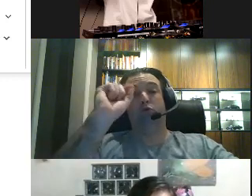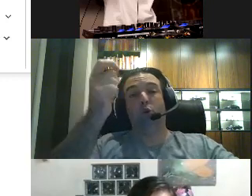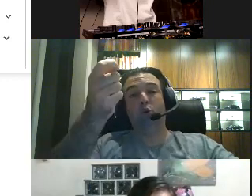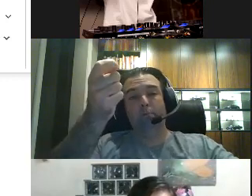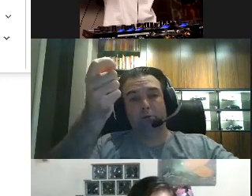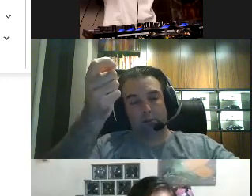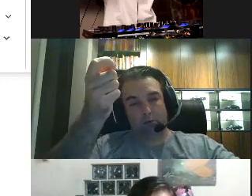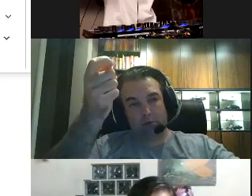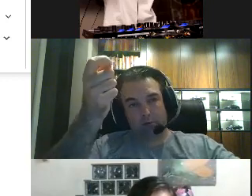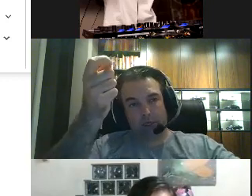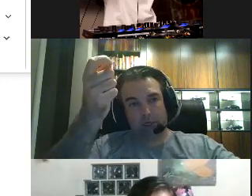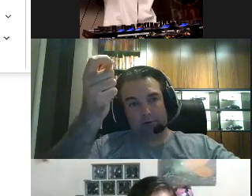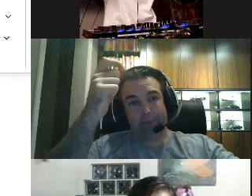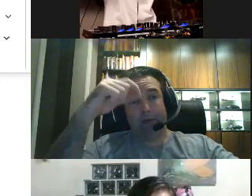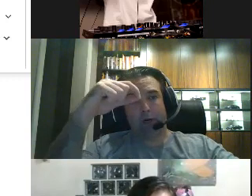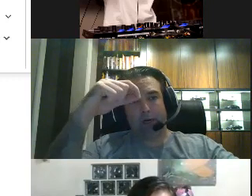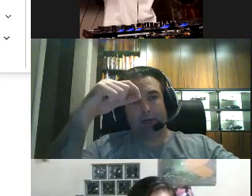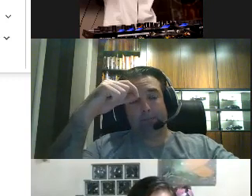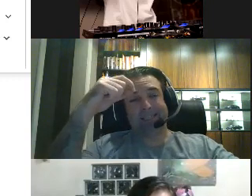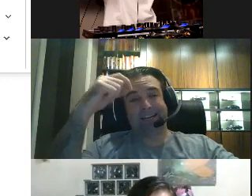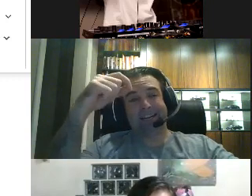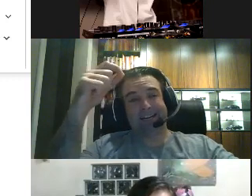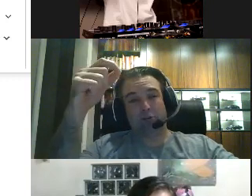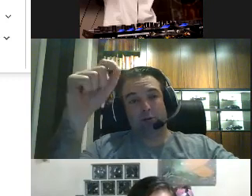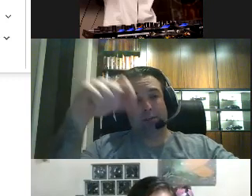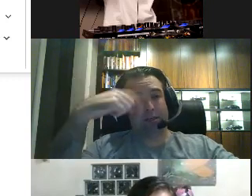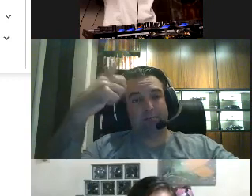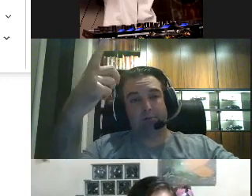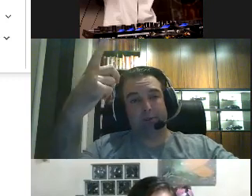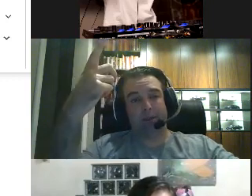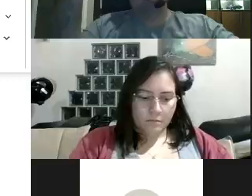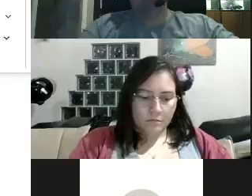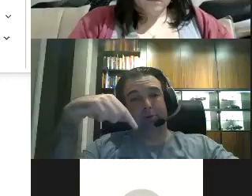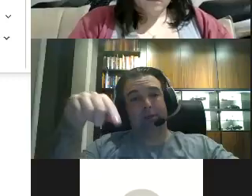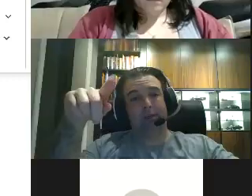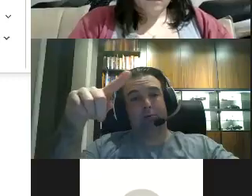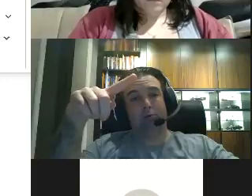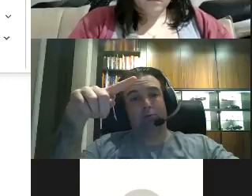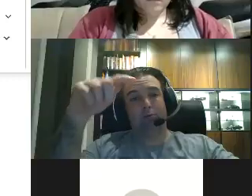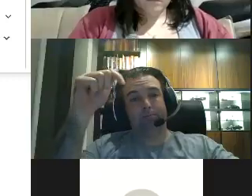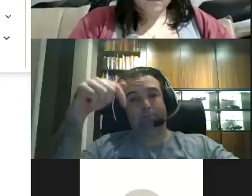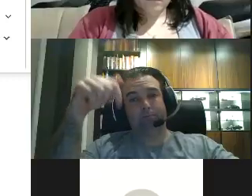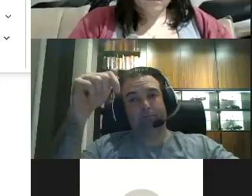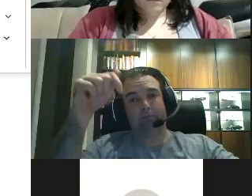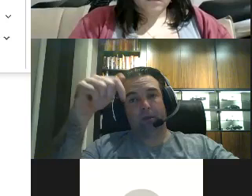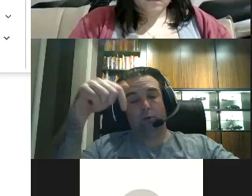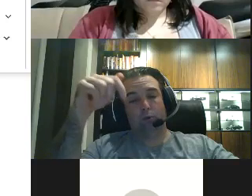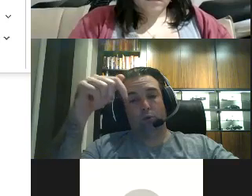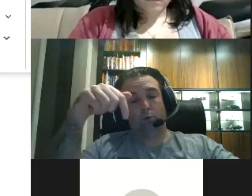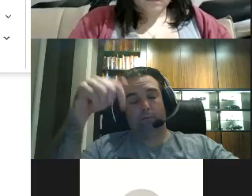o volume do setor industrial é menor, mas a carga tóxica é absurda, porque